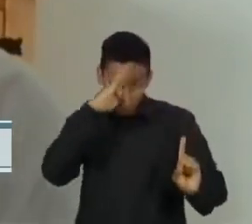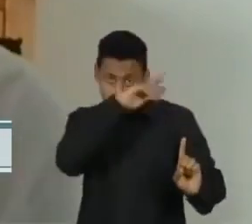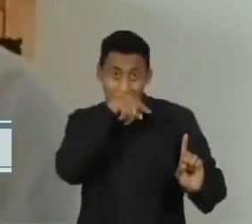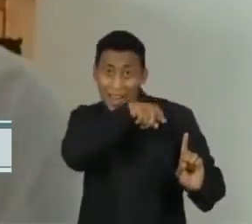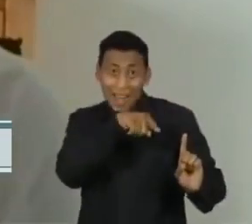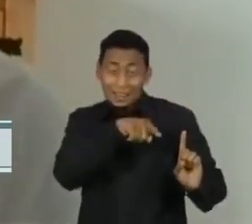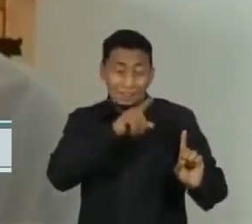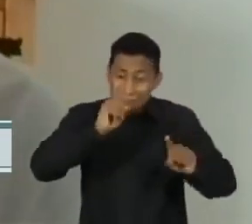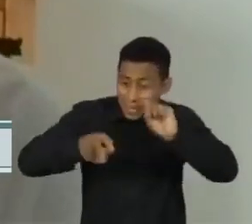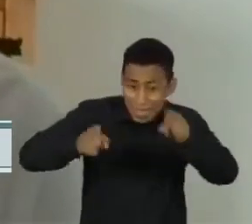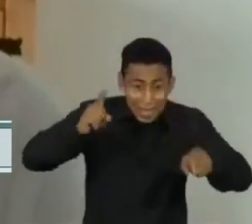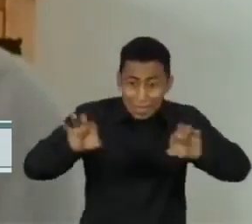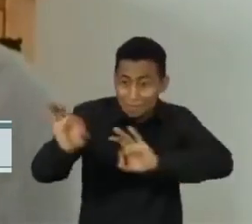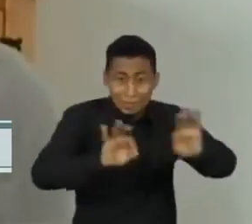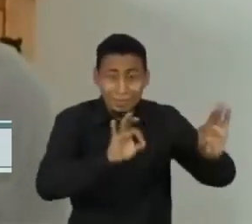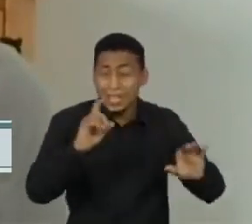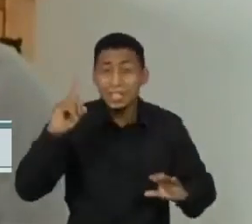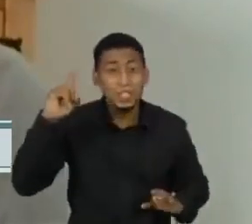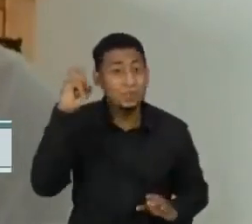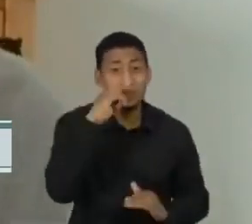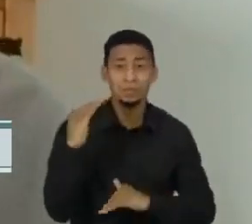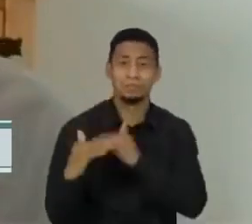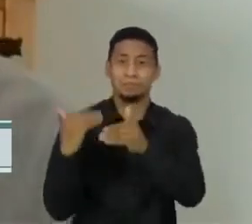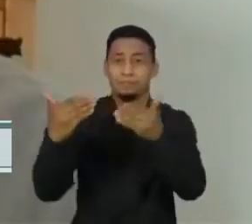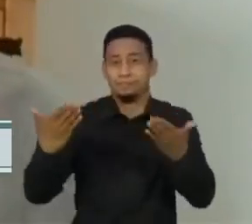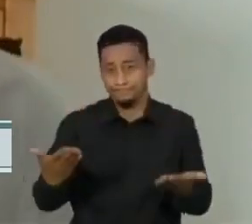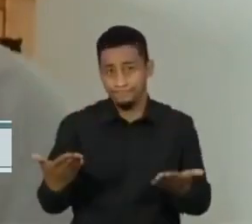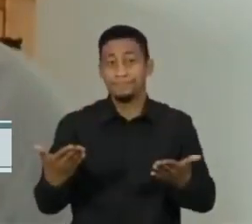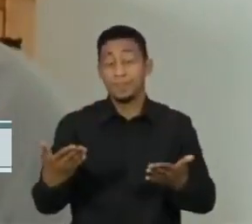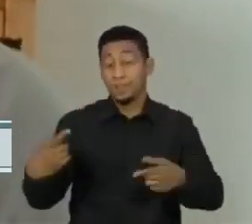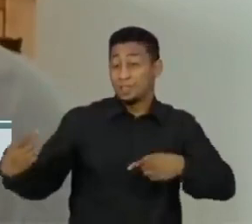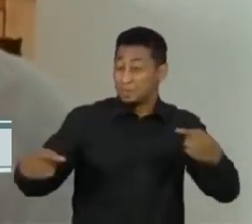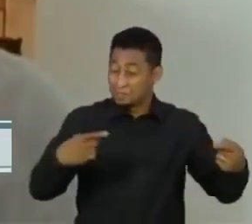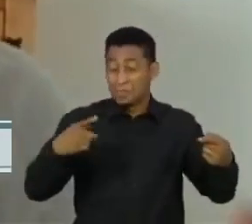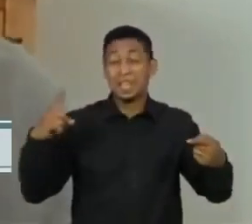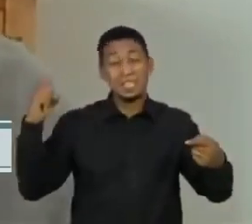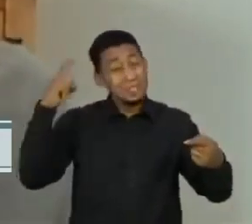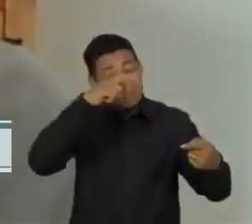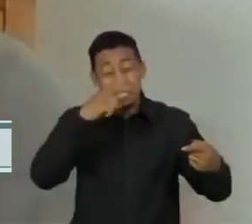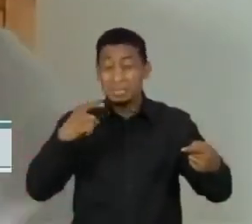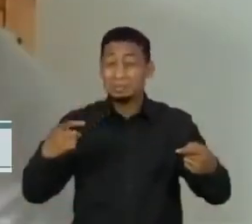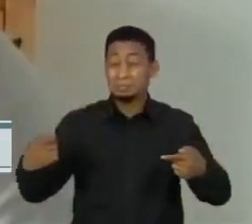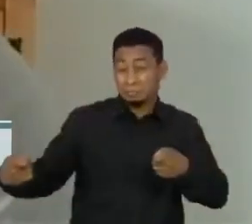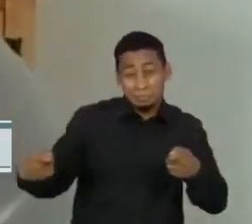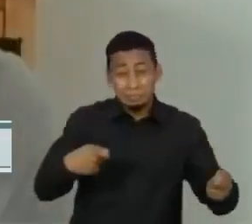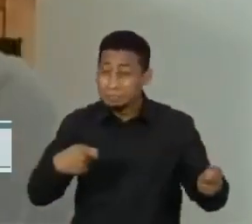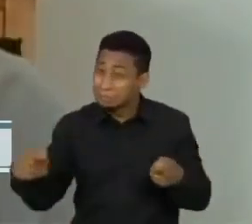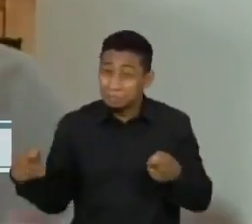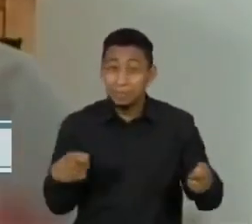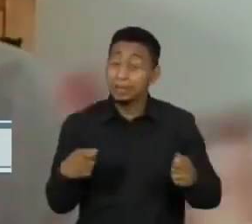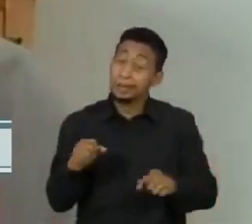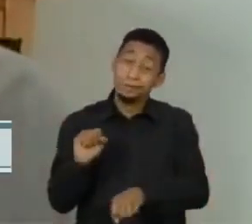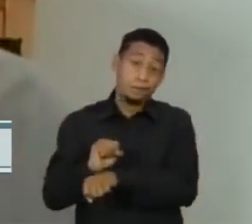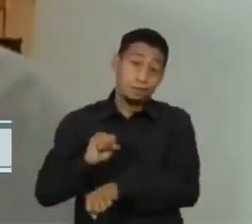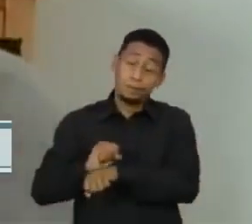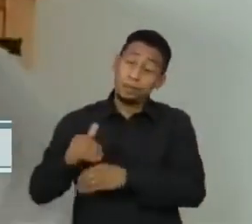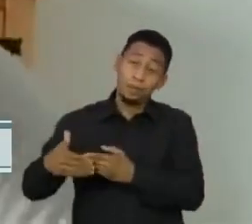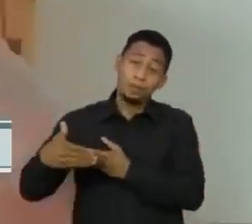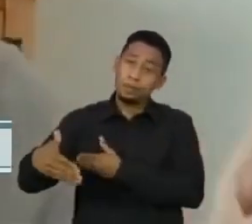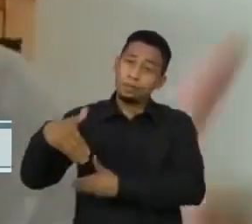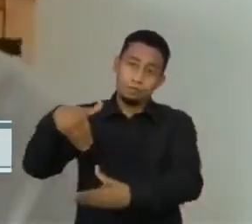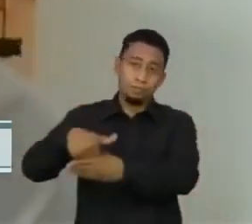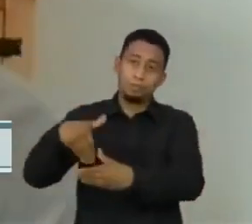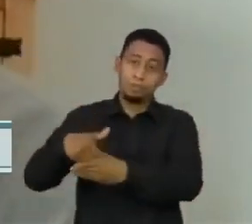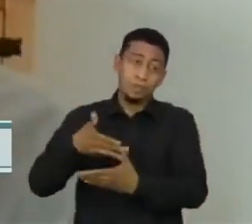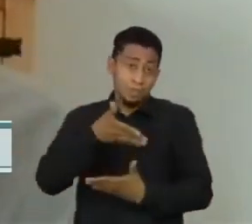mas é um Brasil desgastado, é uma política dissolvida e a gente vai precisar, talvez, esperar as eleições, que este mesmo